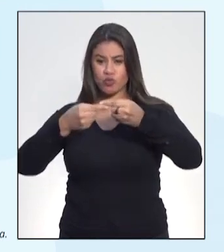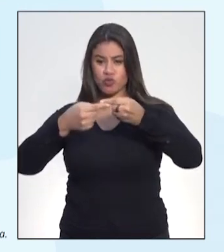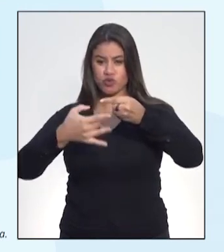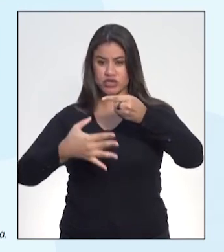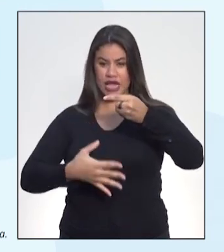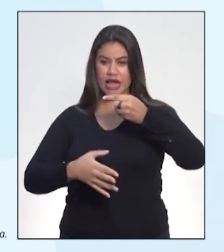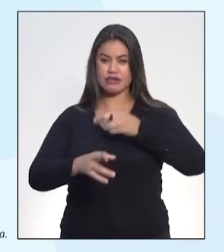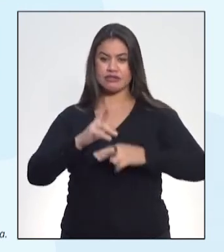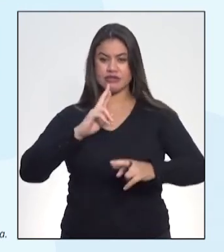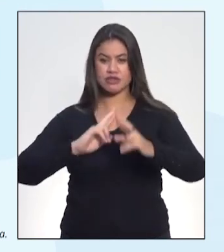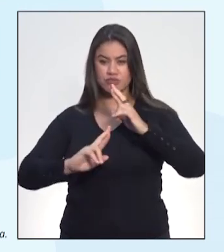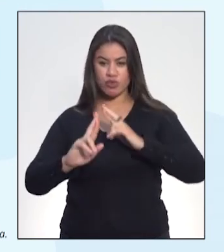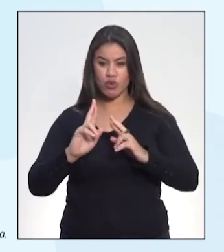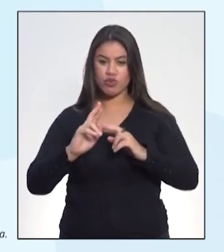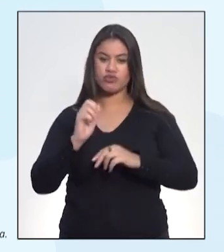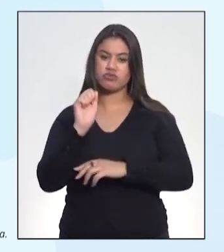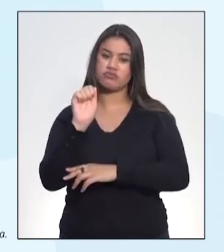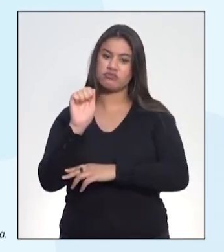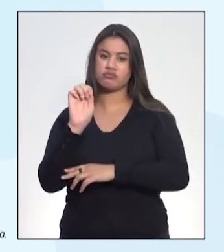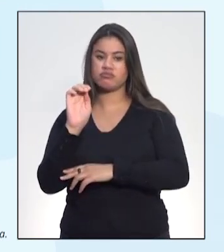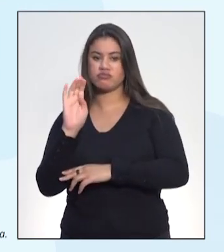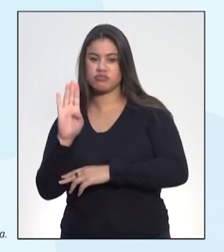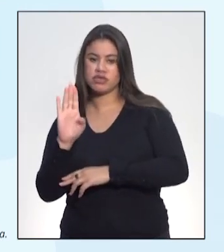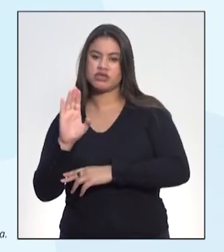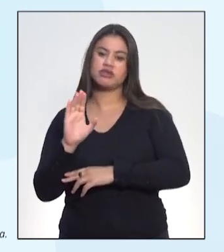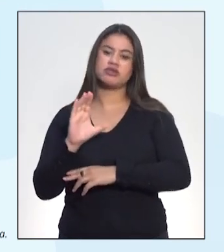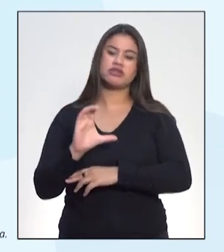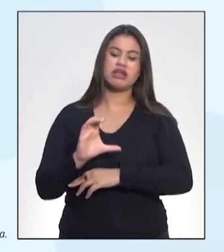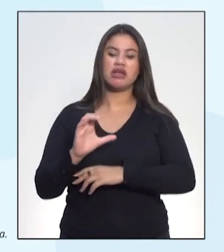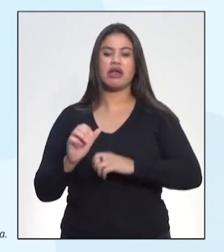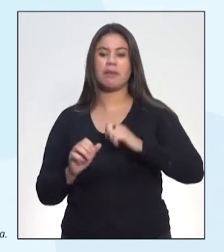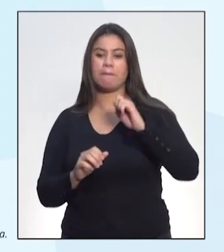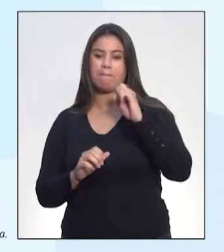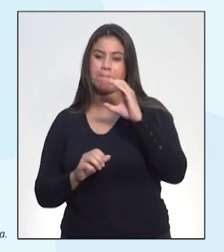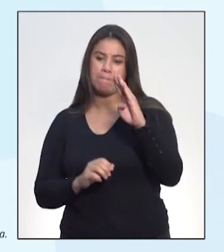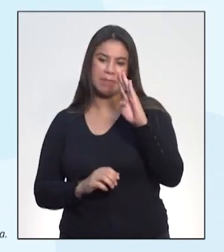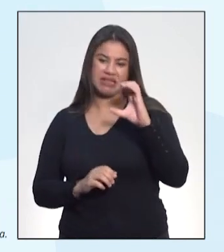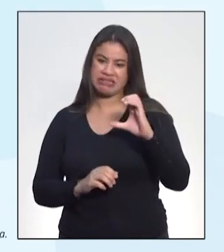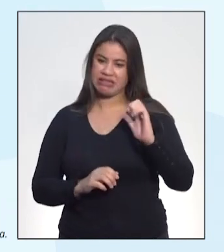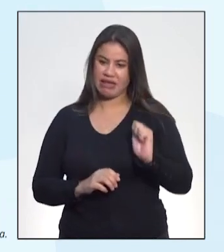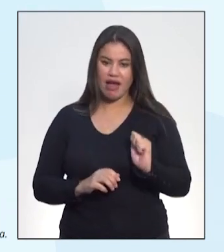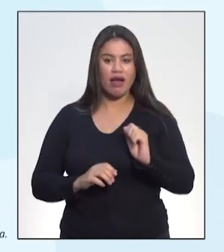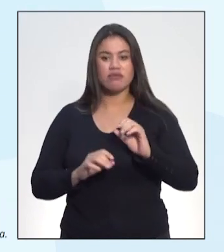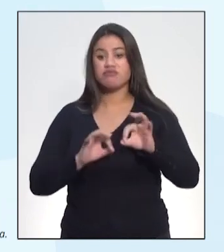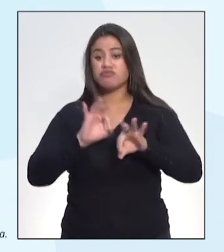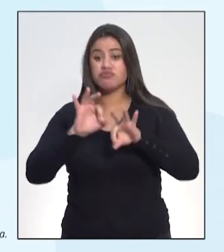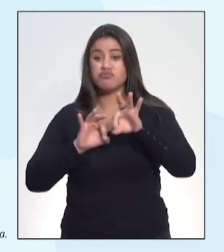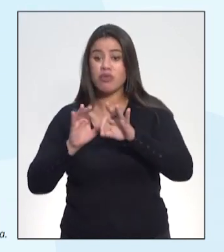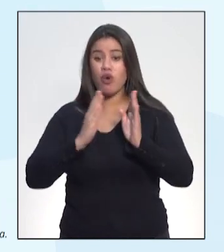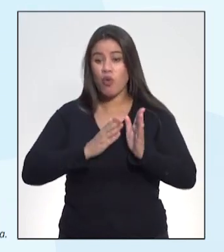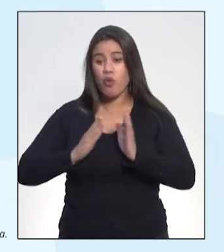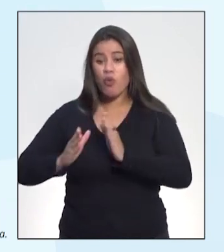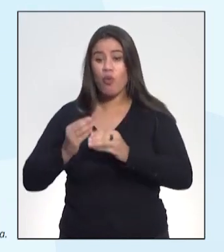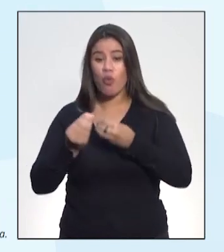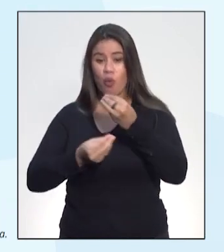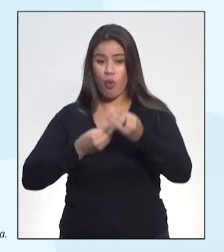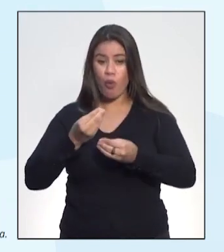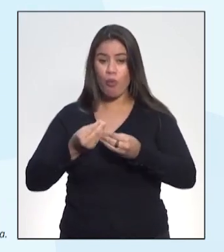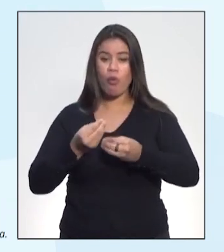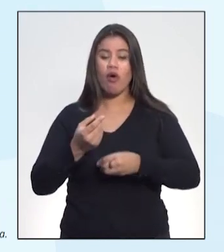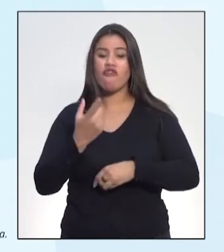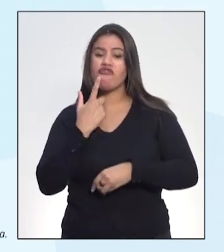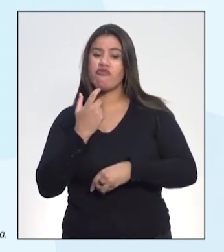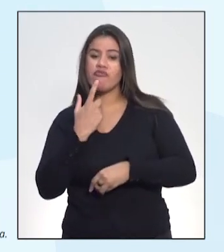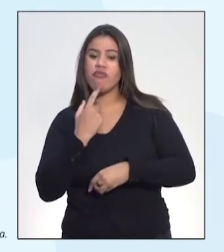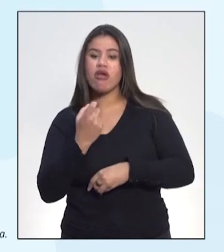você vai me responder, por exemplo, ABC, BCA, CBA, a ordem que é, tá bom? Qual é o gráfico em azul, qual é o gráfico em vermelho e qual é